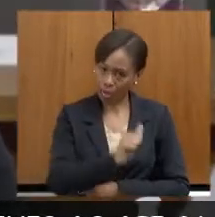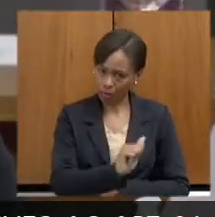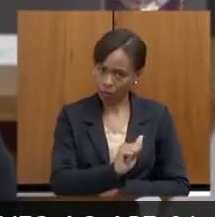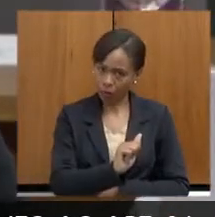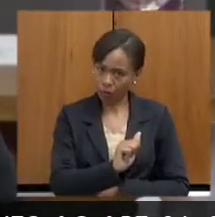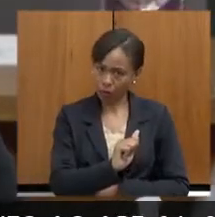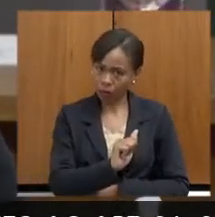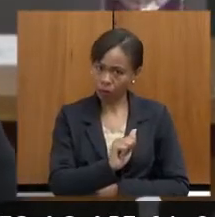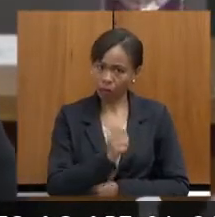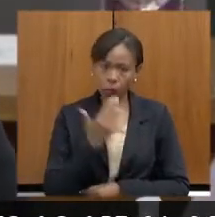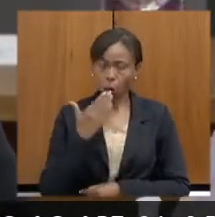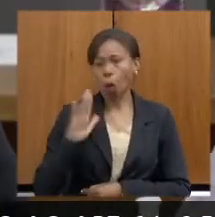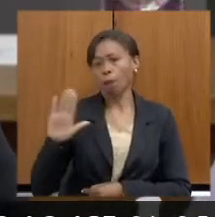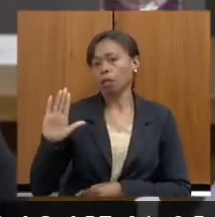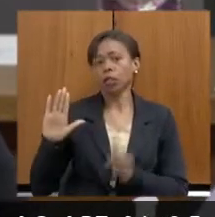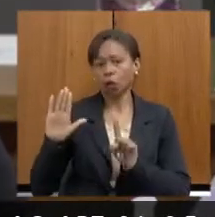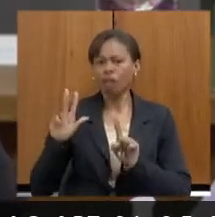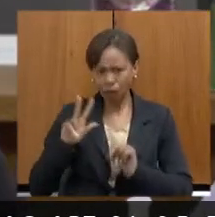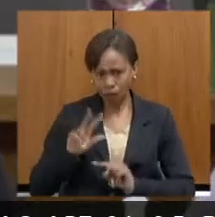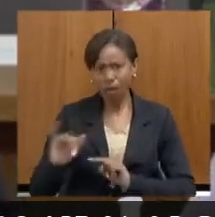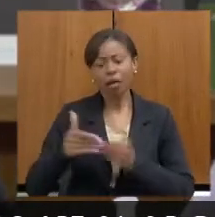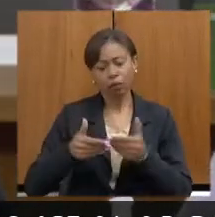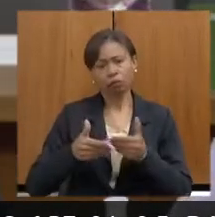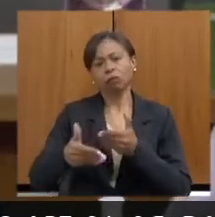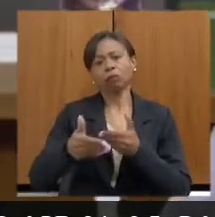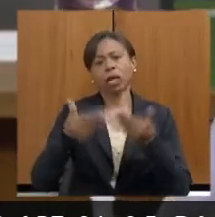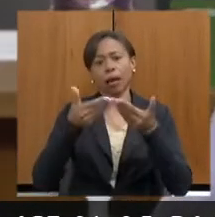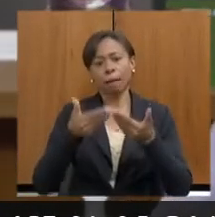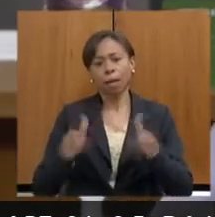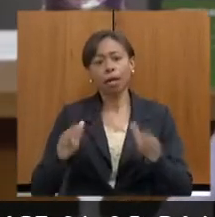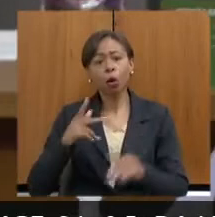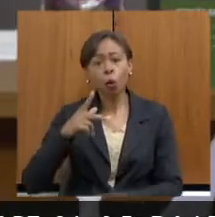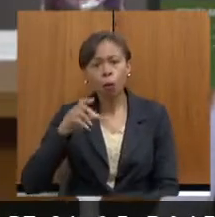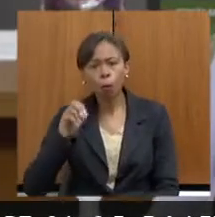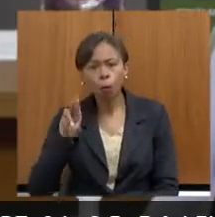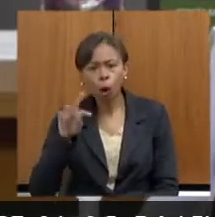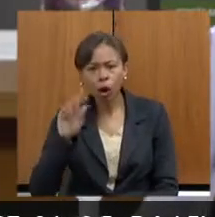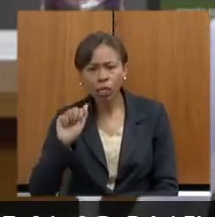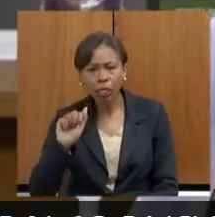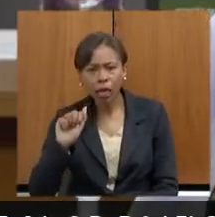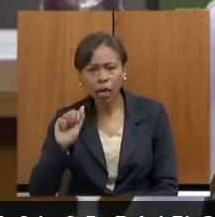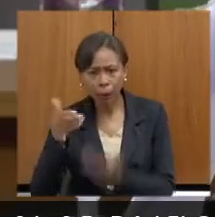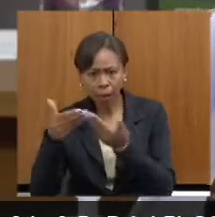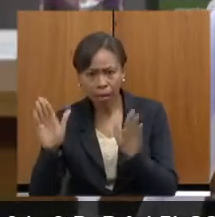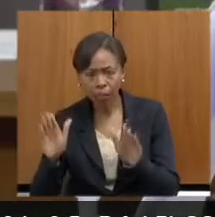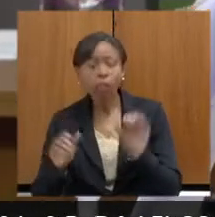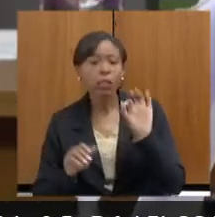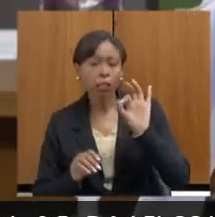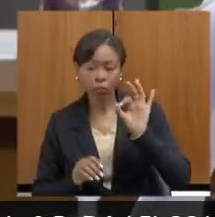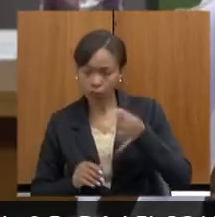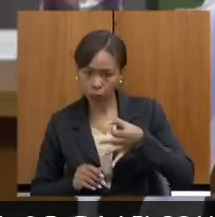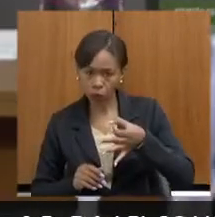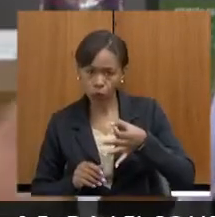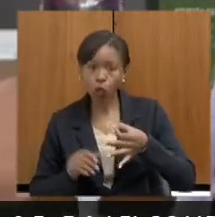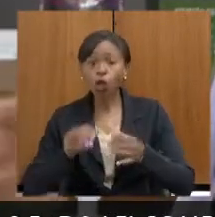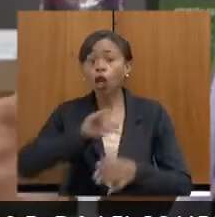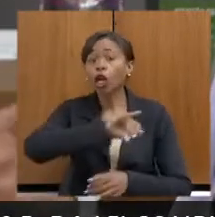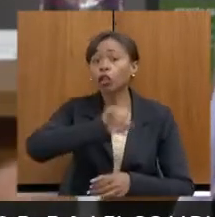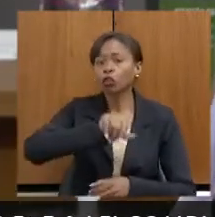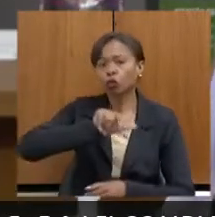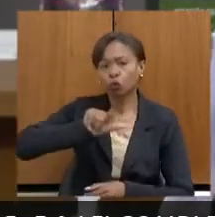vai acontecer e vai ser aberto abertas porta aberta Qual a data em Julho